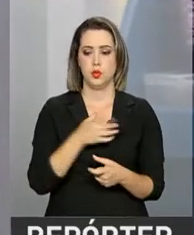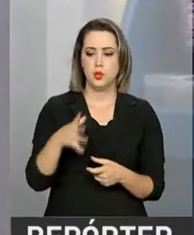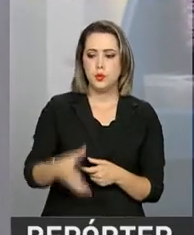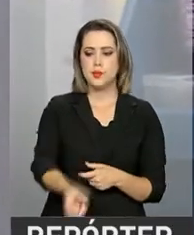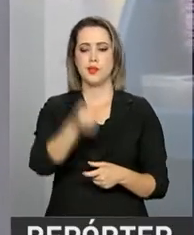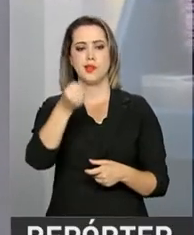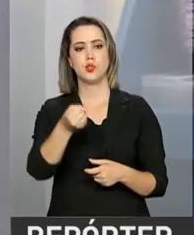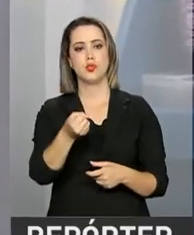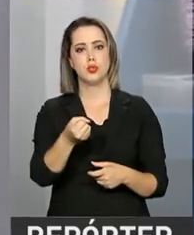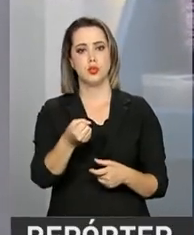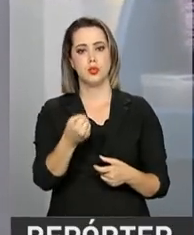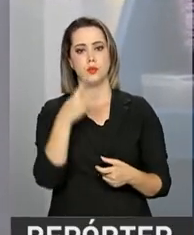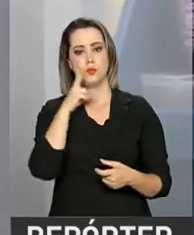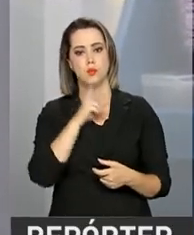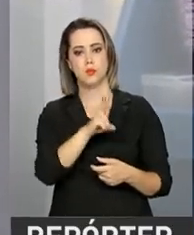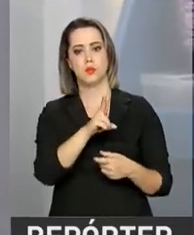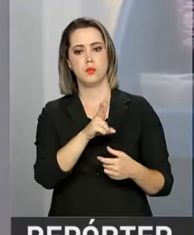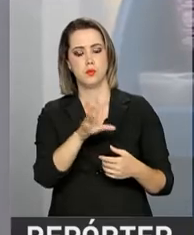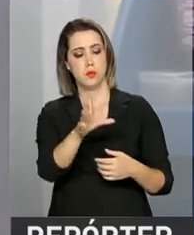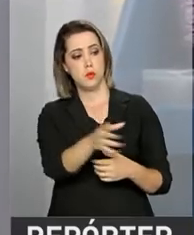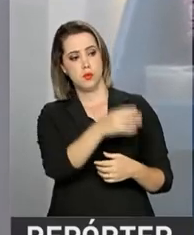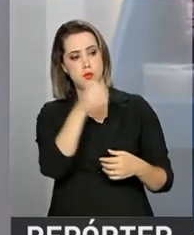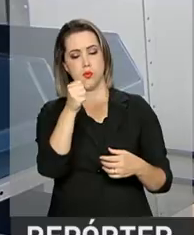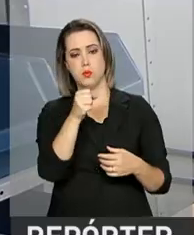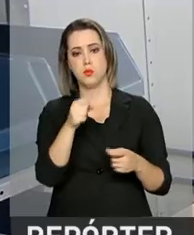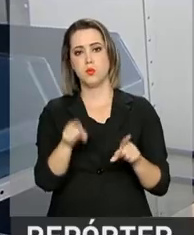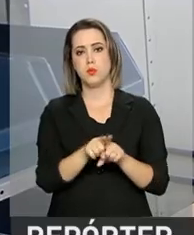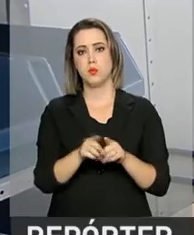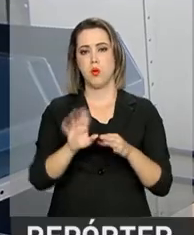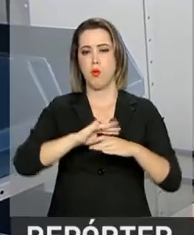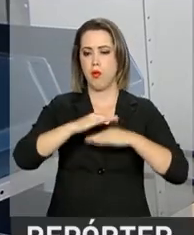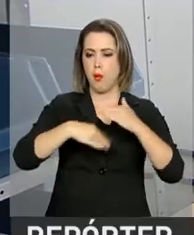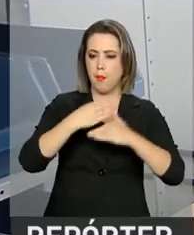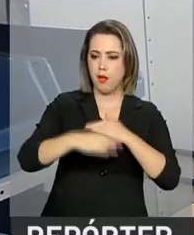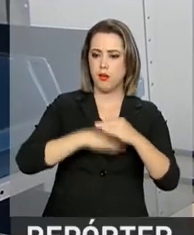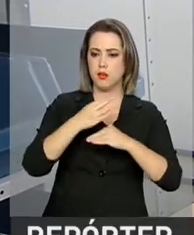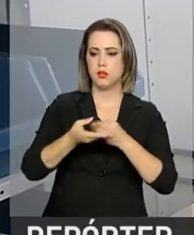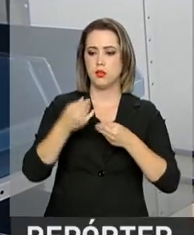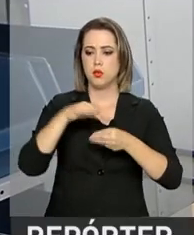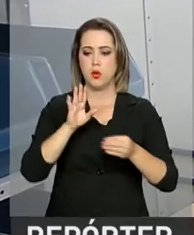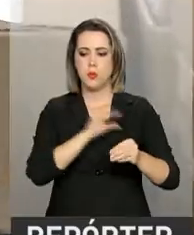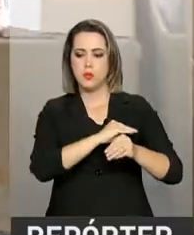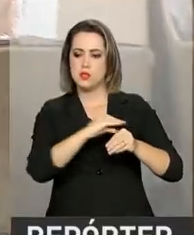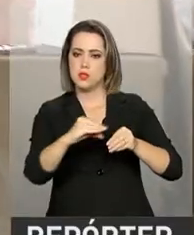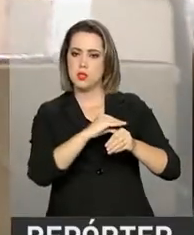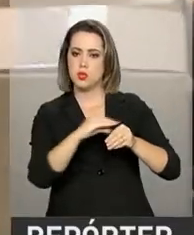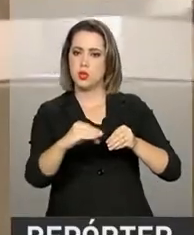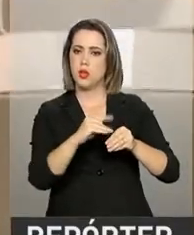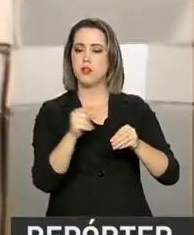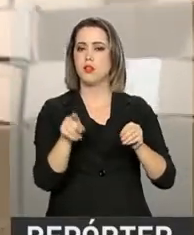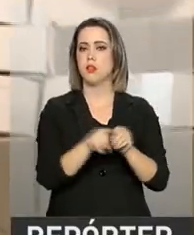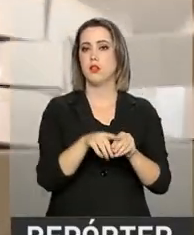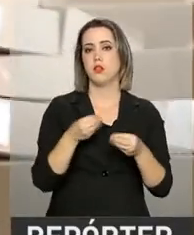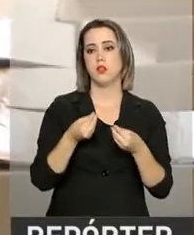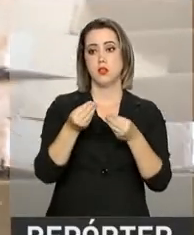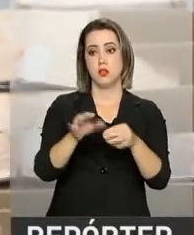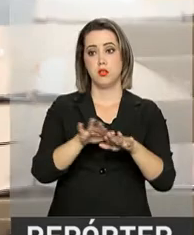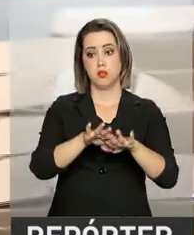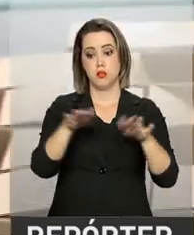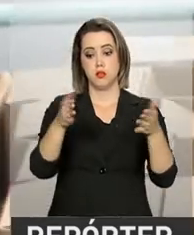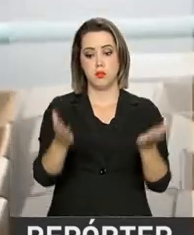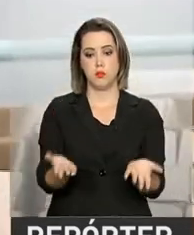retiramos né das da nossa estrutura de armazenagem empacotamos imprimindo as etiquetas fornecemos as embalagens